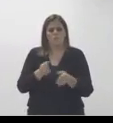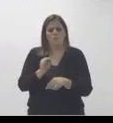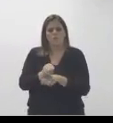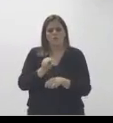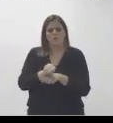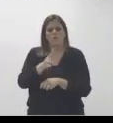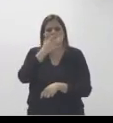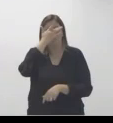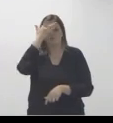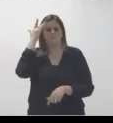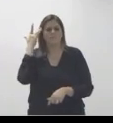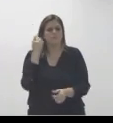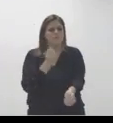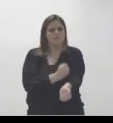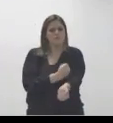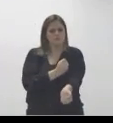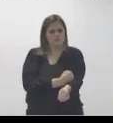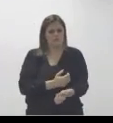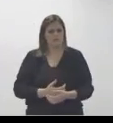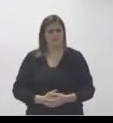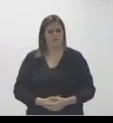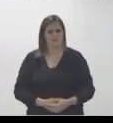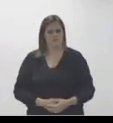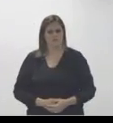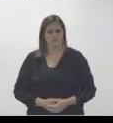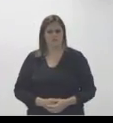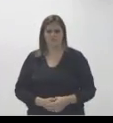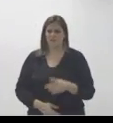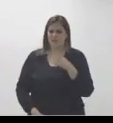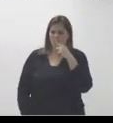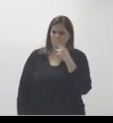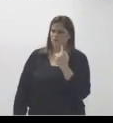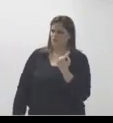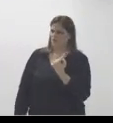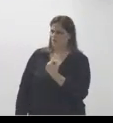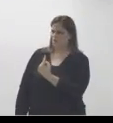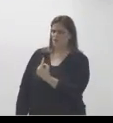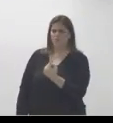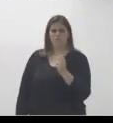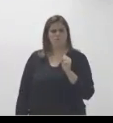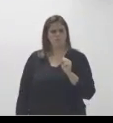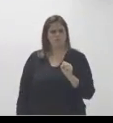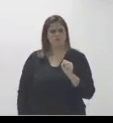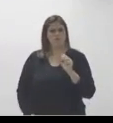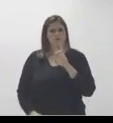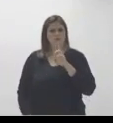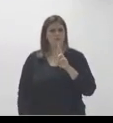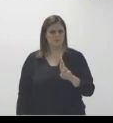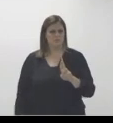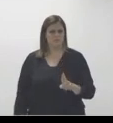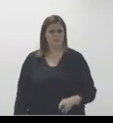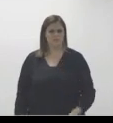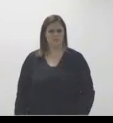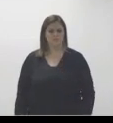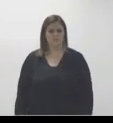estar eu acho que poderia cada um trazer alguma contribuição é enfim a partir dessa última pergunta